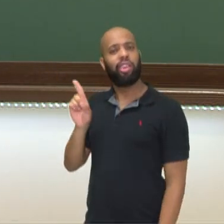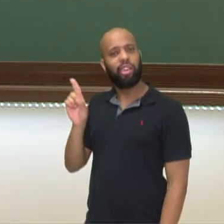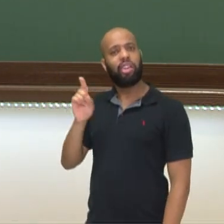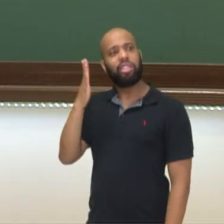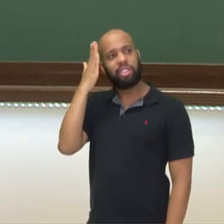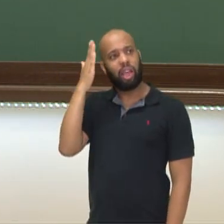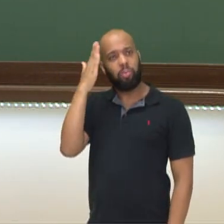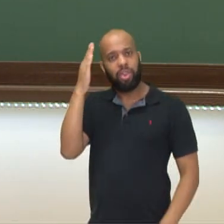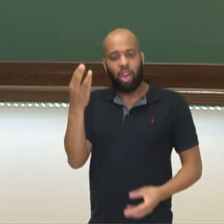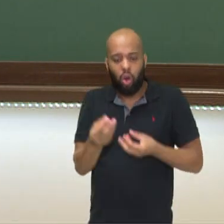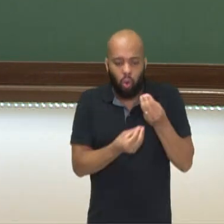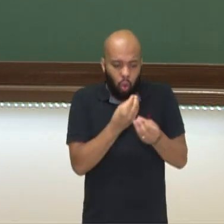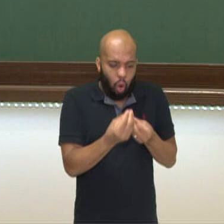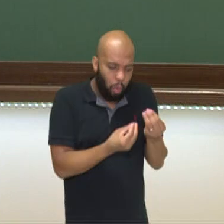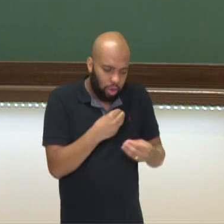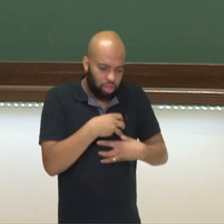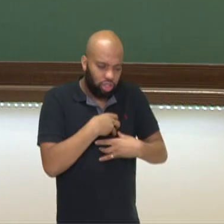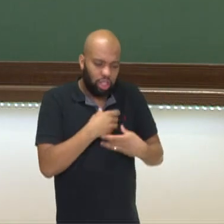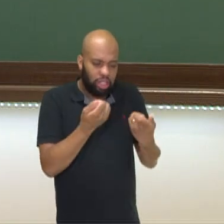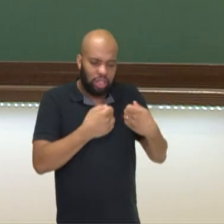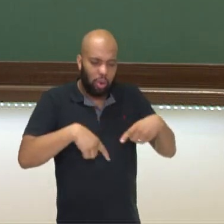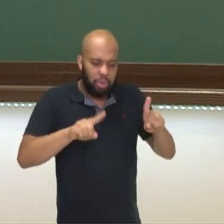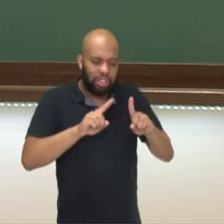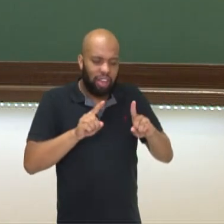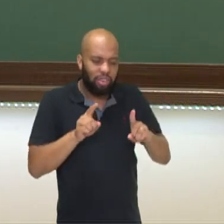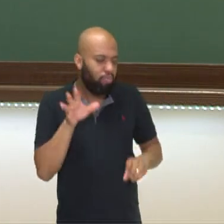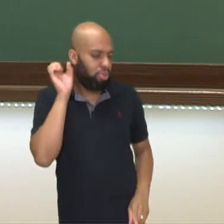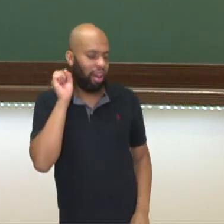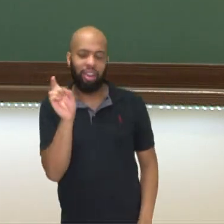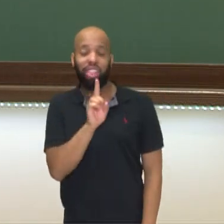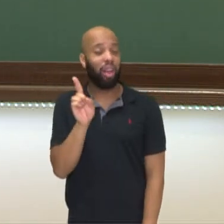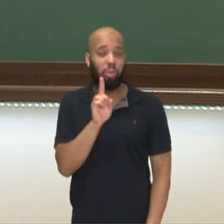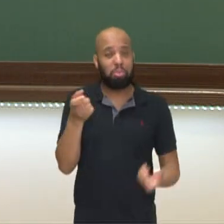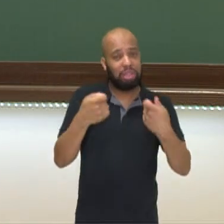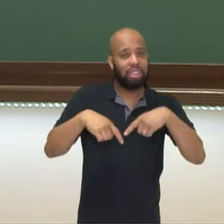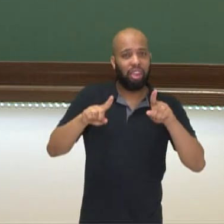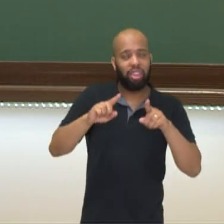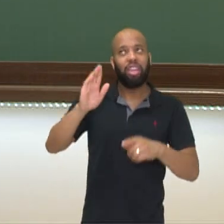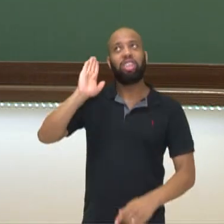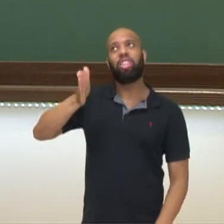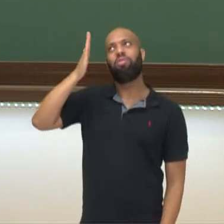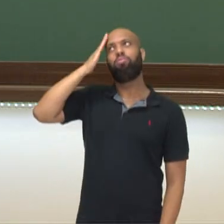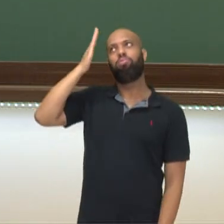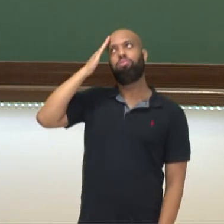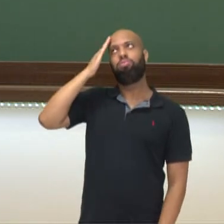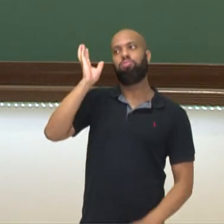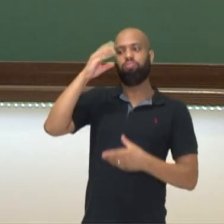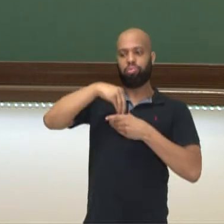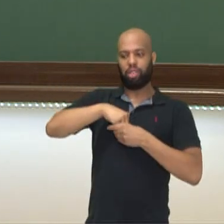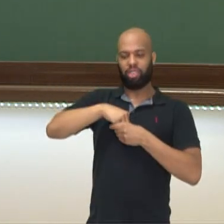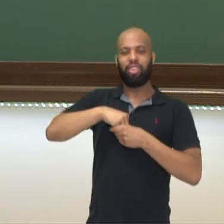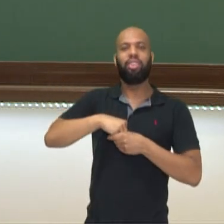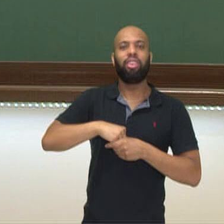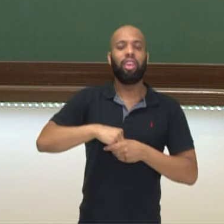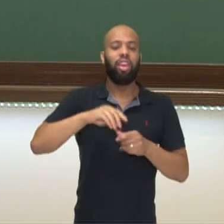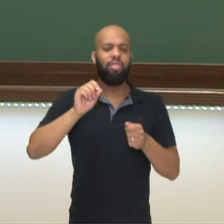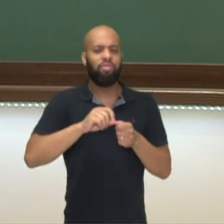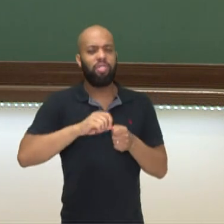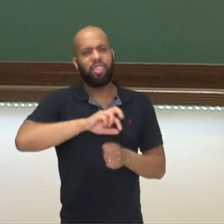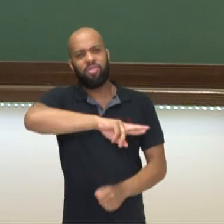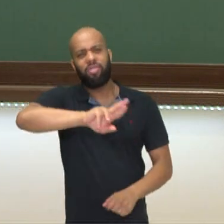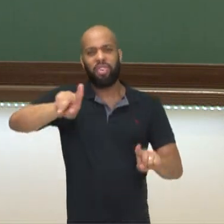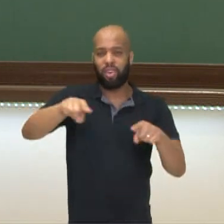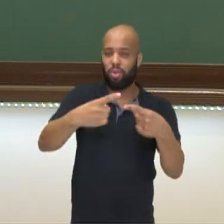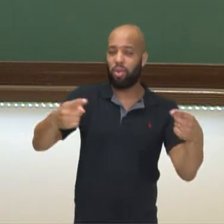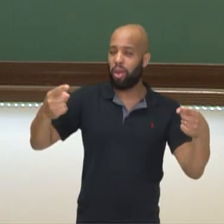a nota sem mesmo precisar plenamente escutá-la. Então ele compôs obras-primas quando